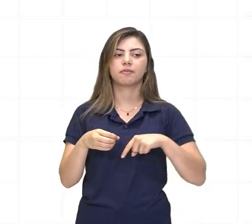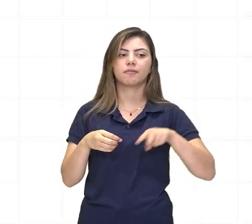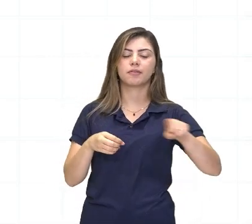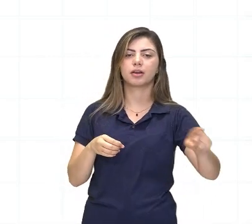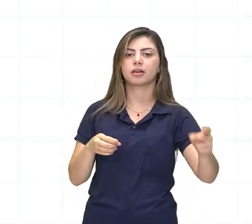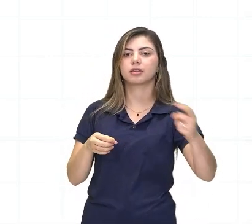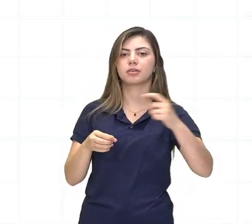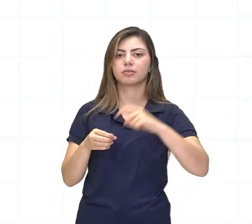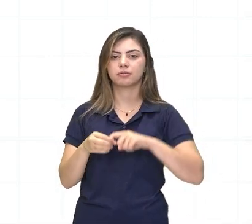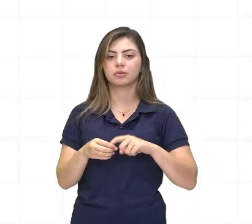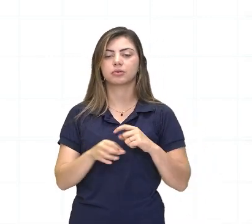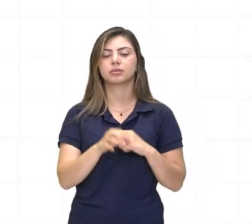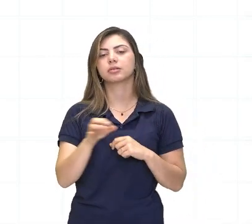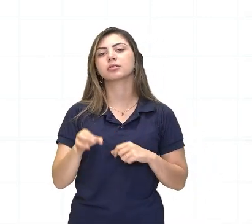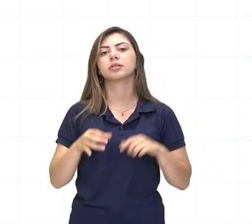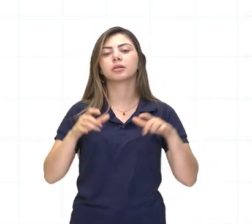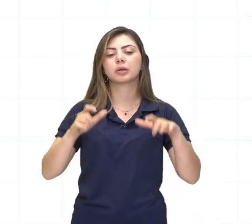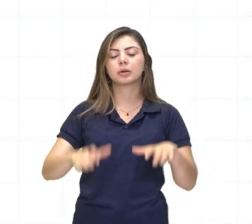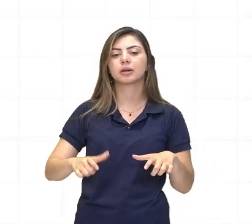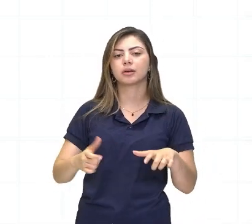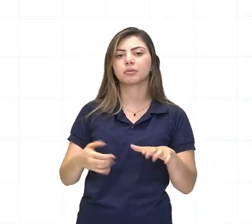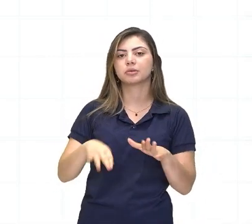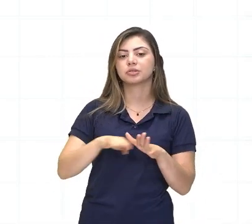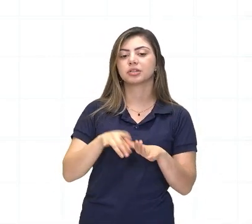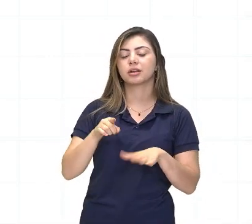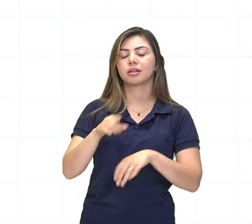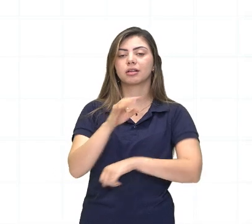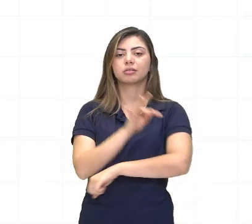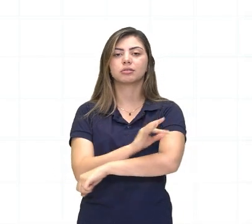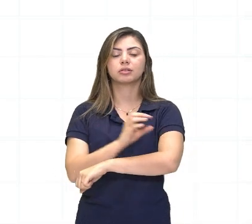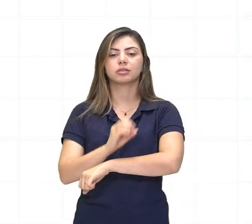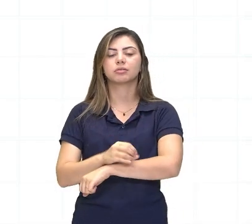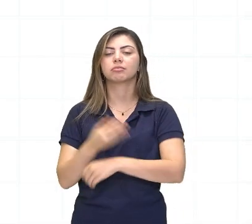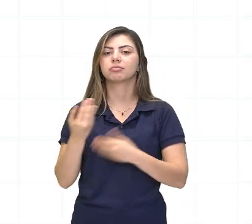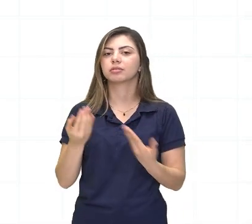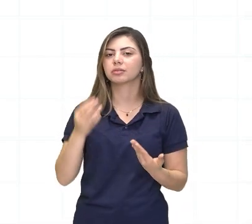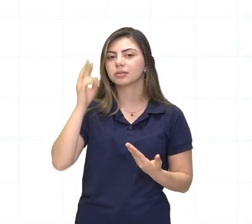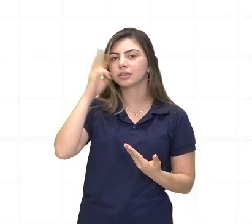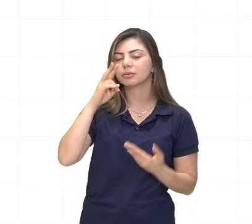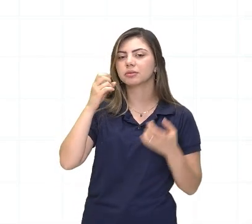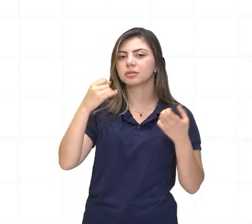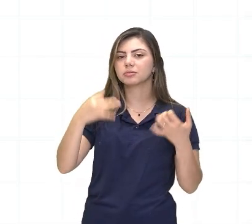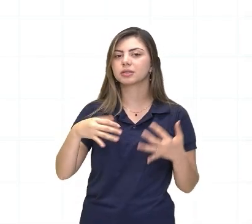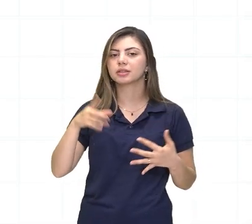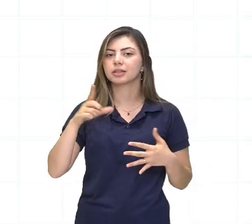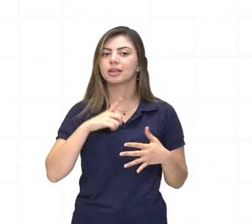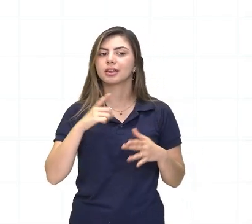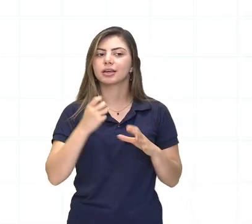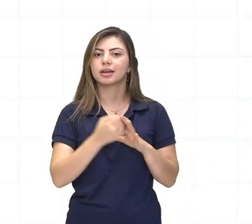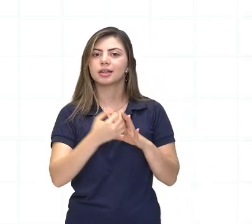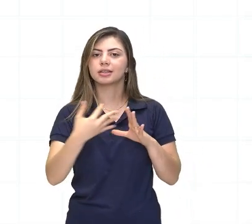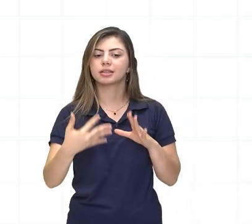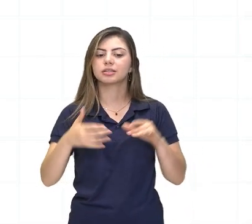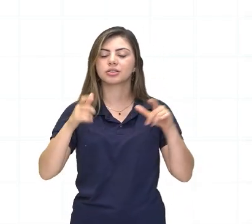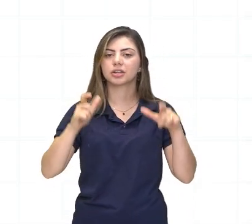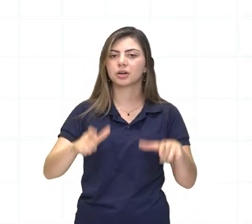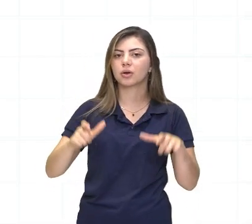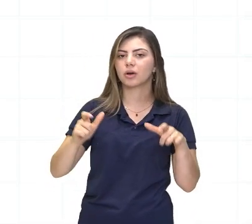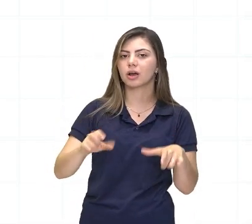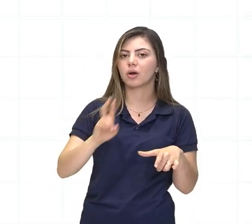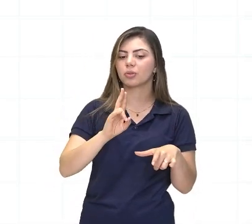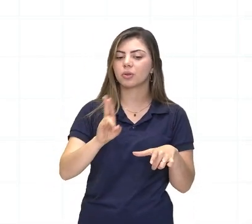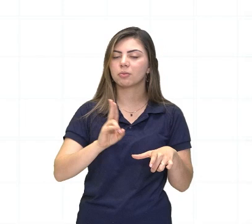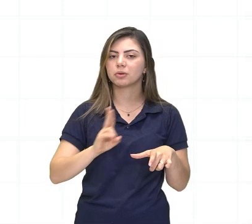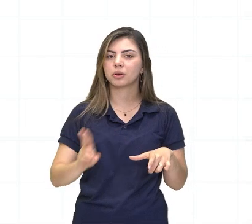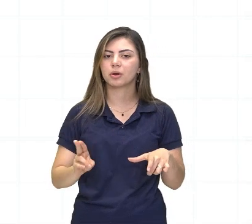do município de Lagoa da Confusão, no Tocantins. Como eu falei, né? Aspectos espaciais para a gente saber onde